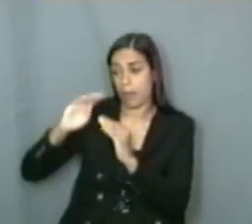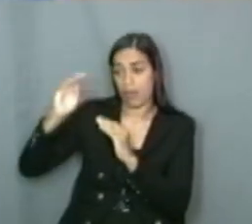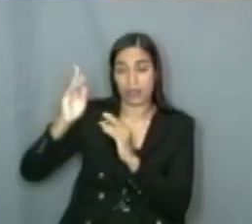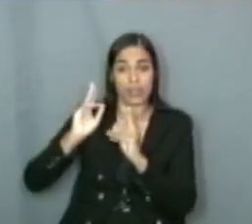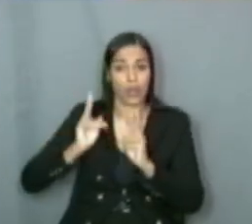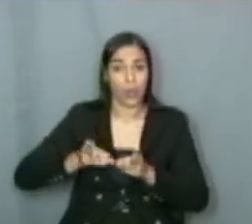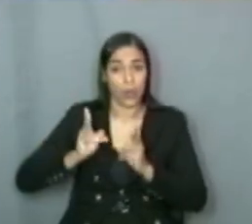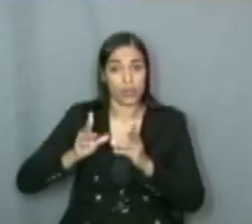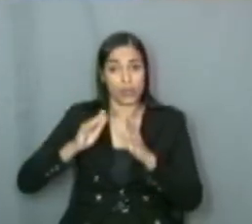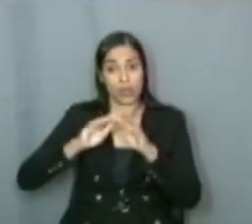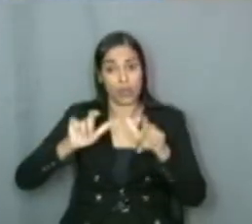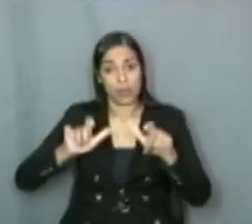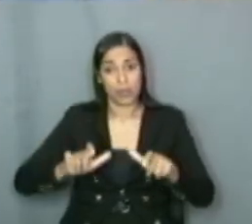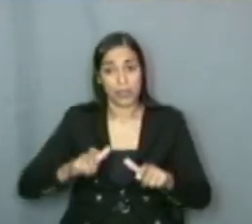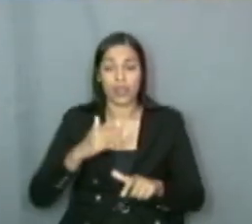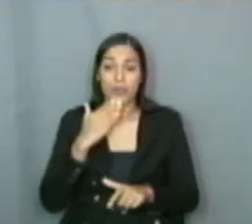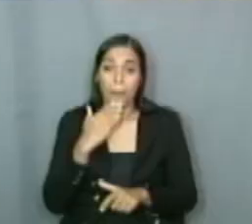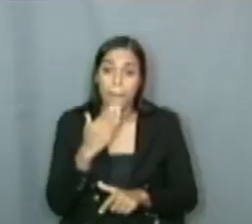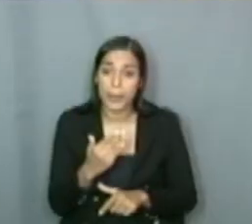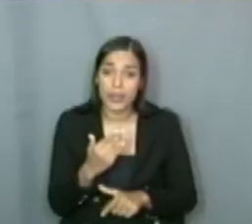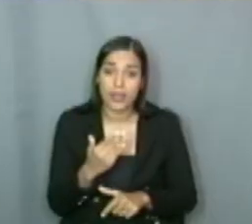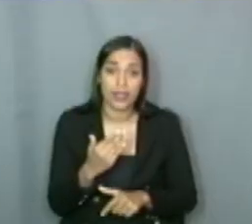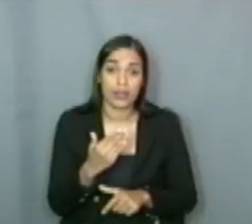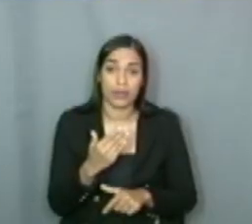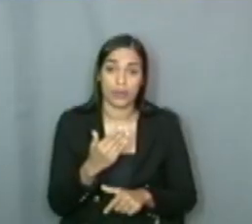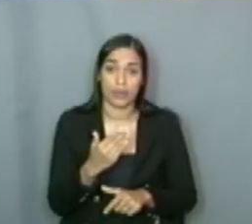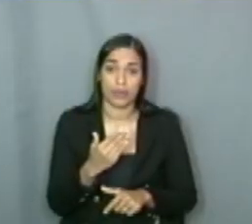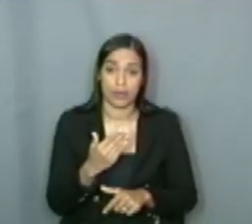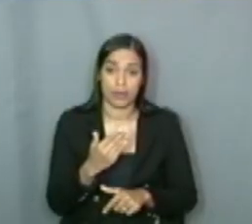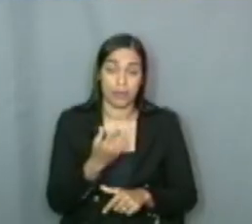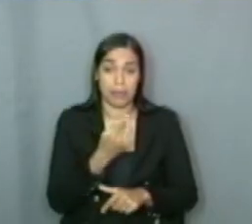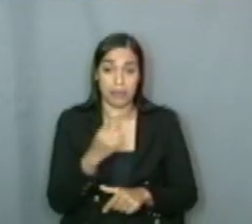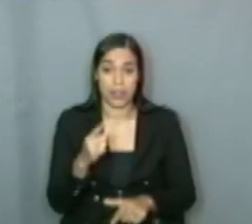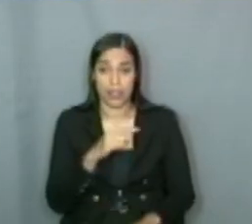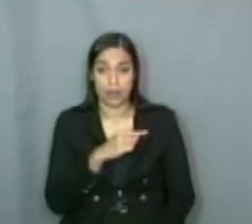E o morador fazendo aqui o apelo para ver se não morre.